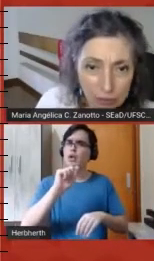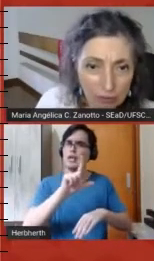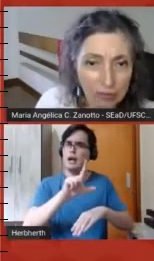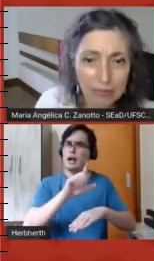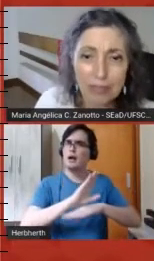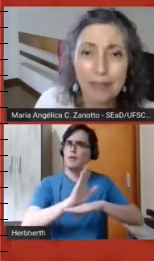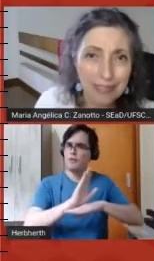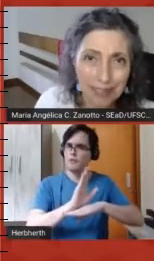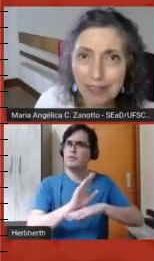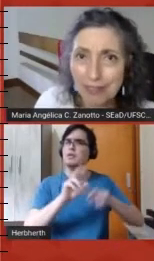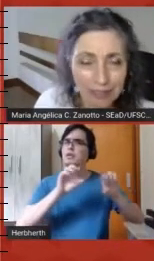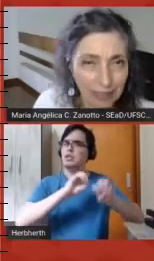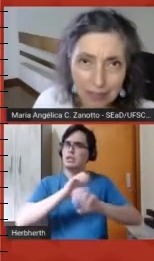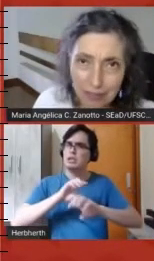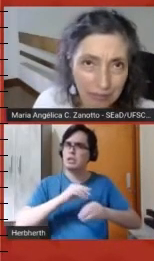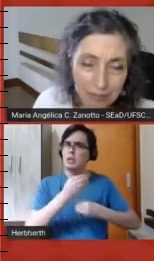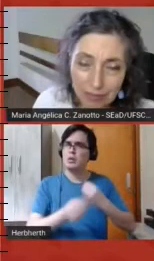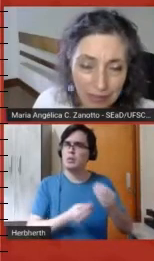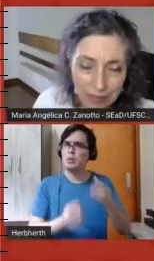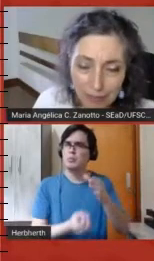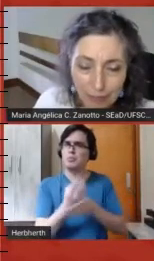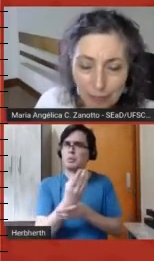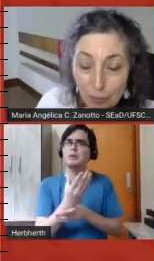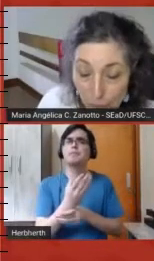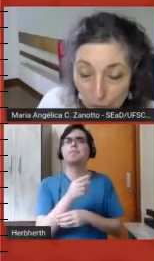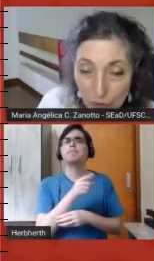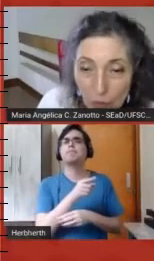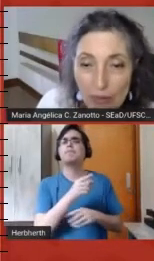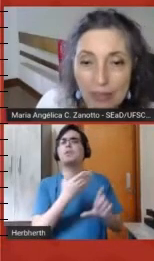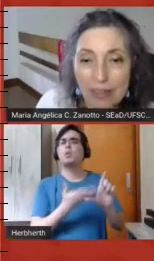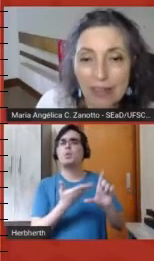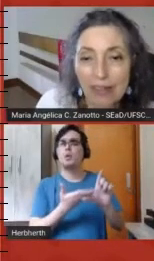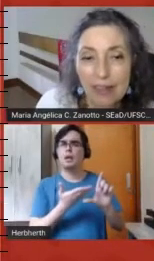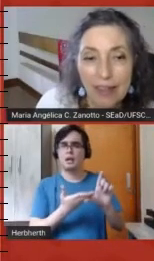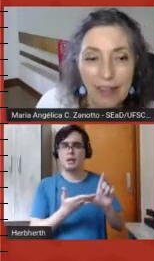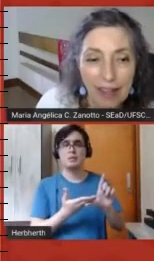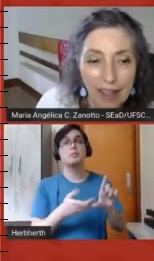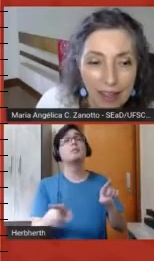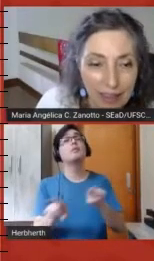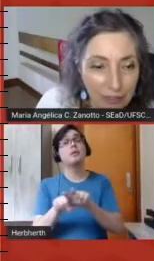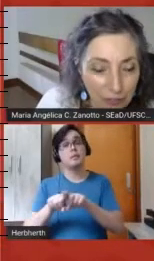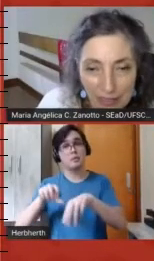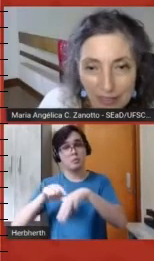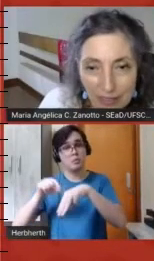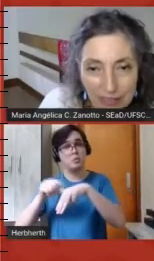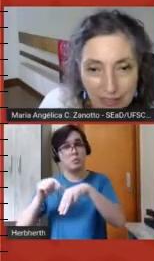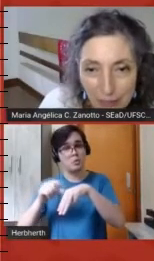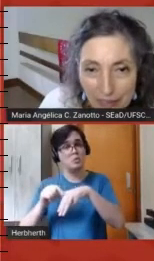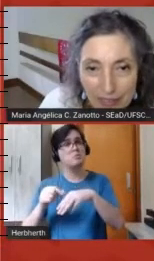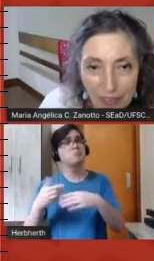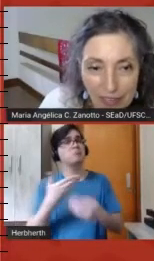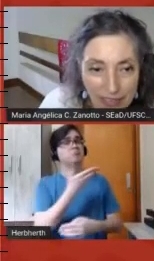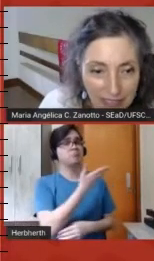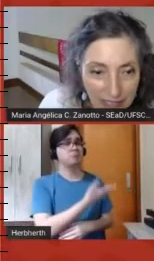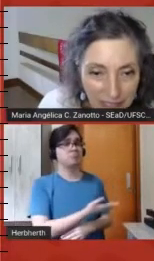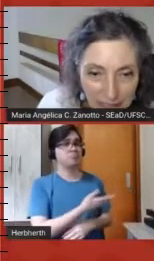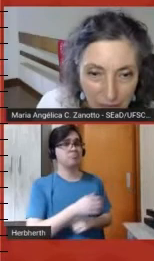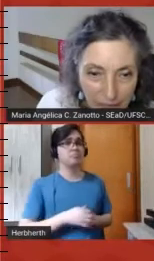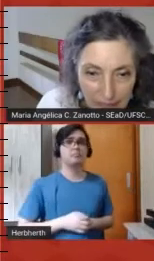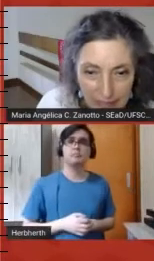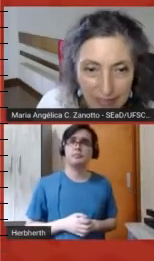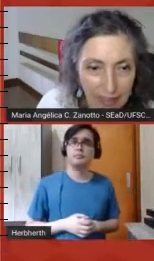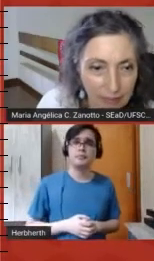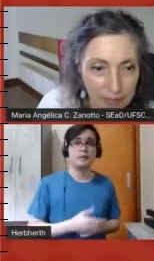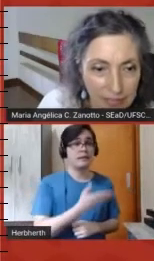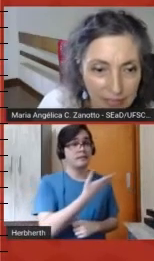Classroom, também tem para o Moodle. Enfim, e também as referências aqui,